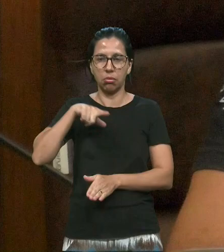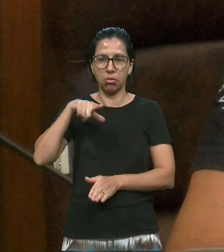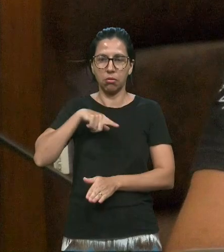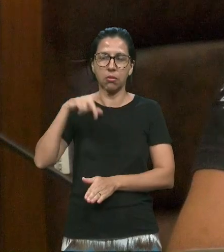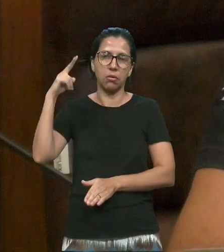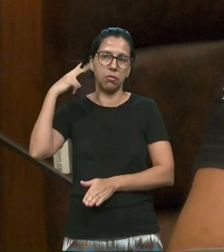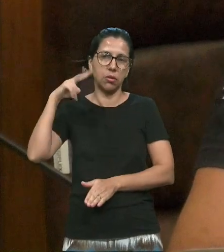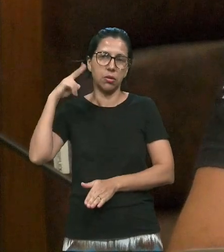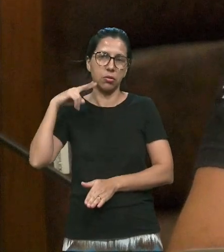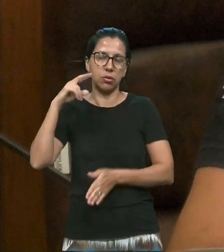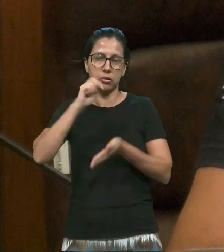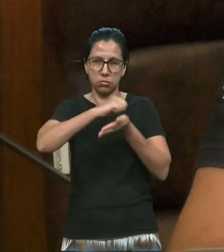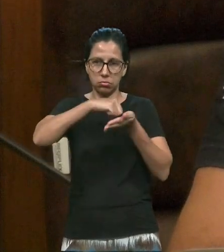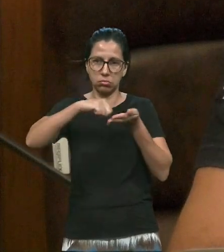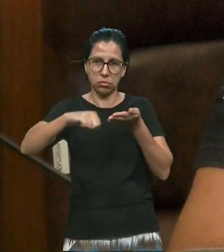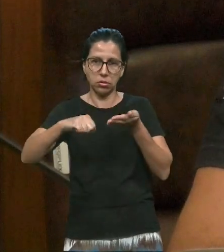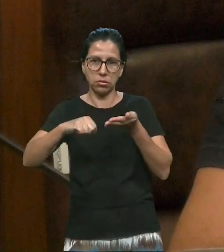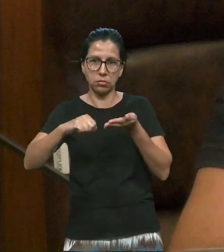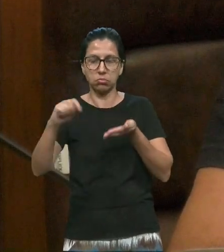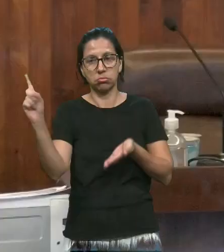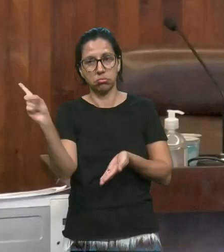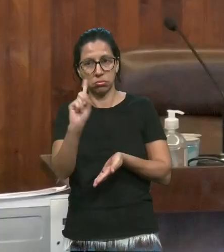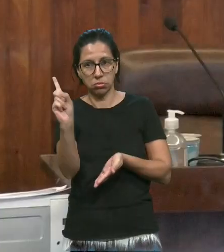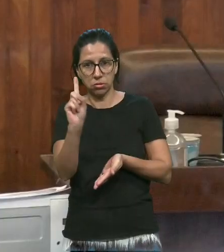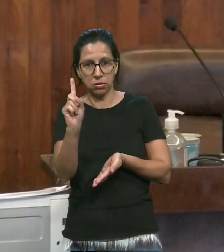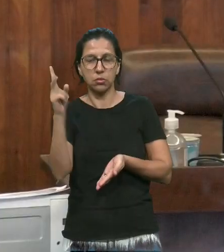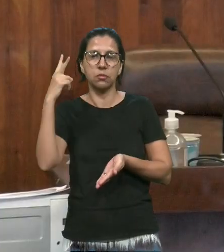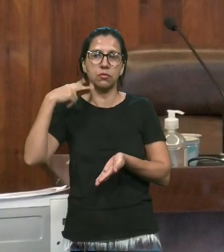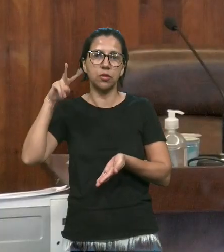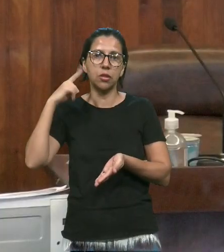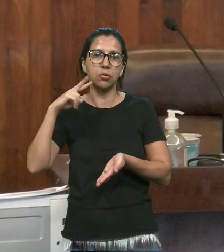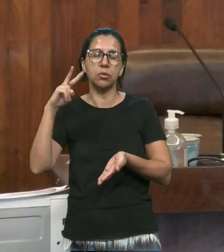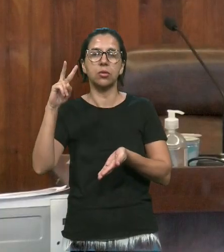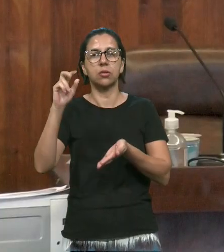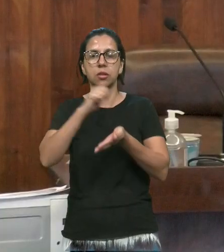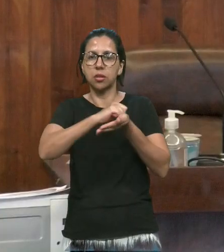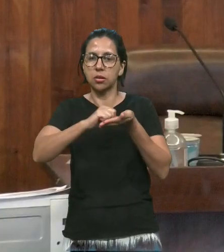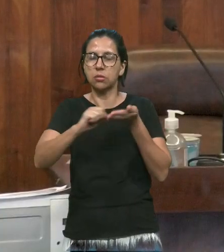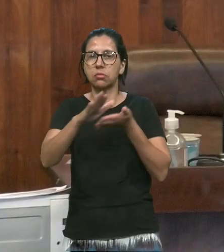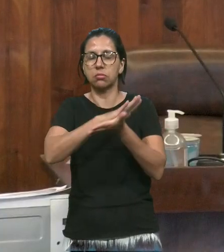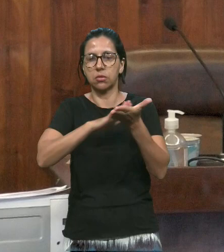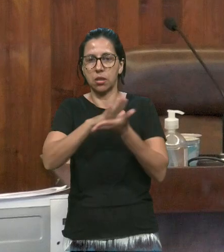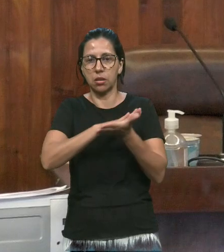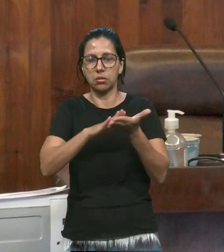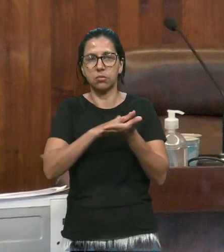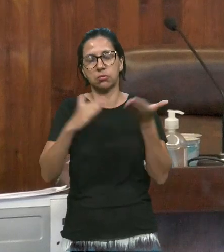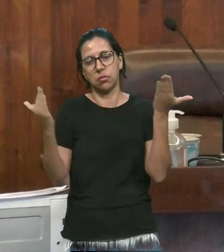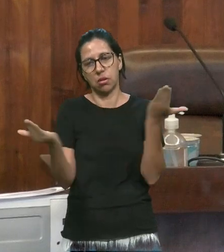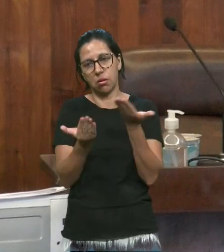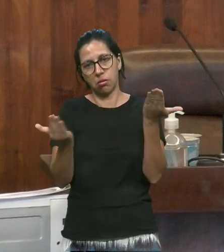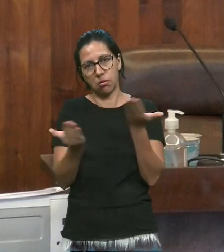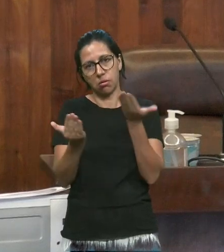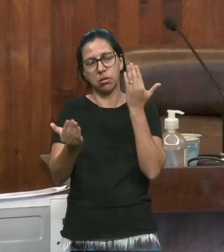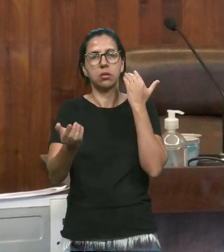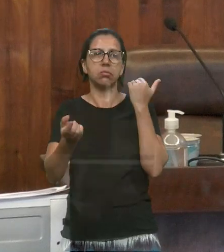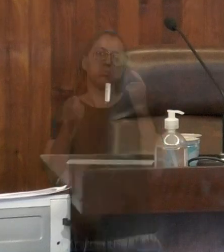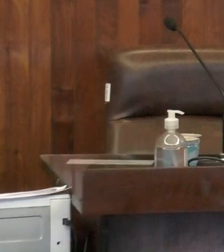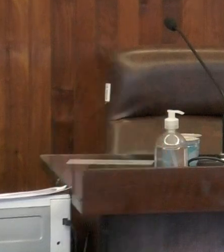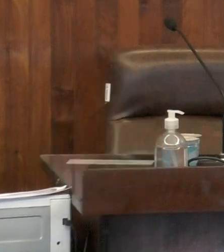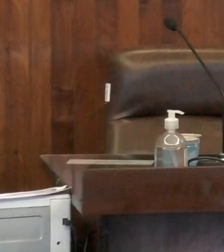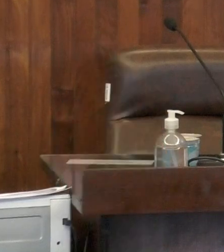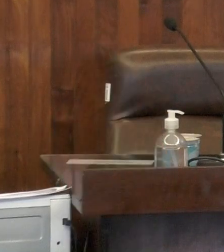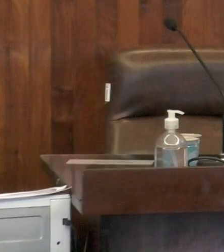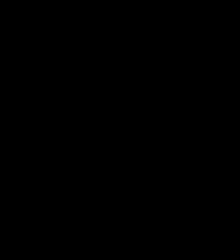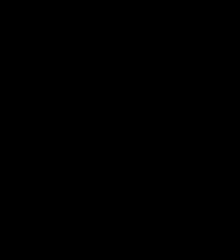inscritos. Não havendo vereadores inscritos, nada mais havendo a tratar, declaro encerrada a presente tribuna livre.